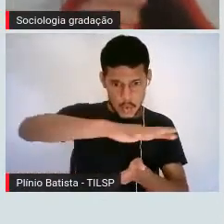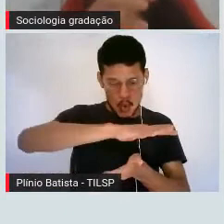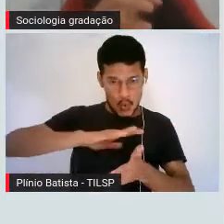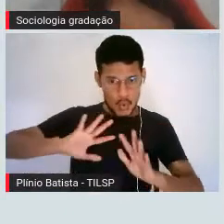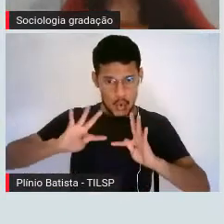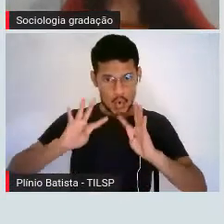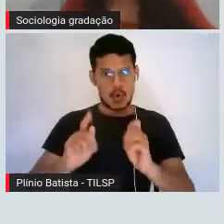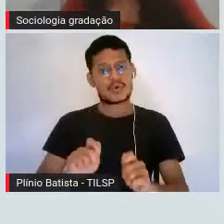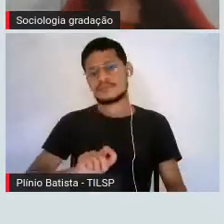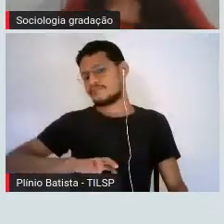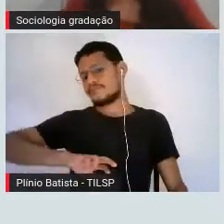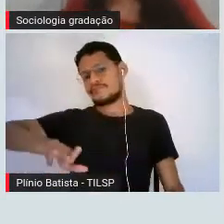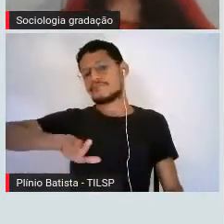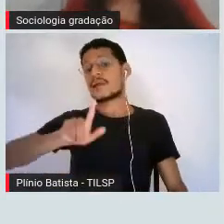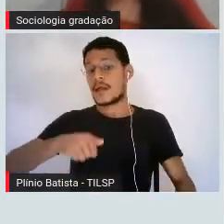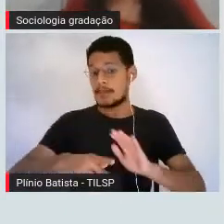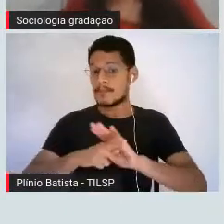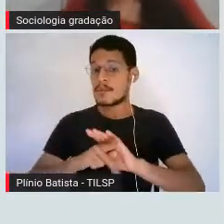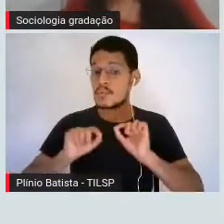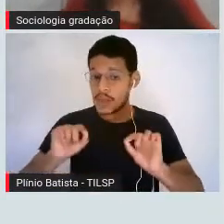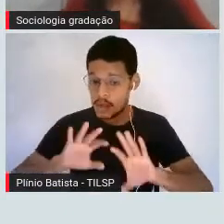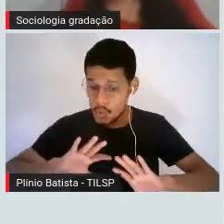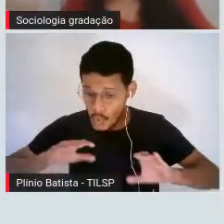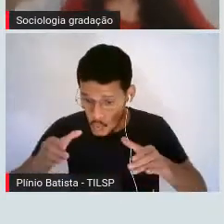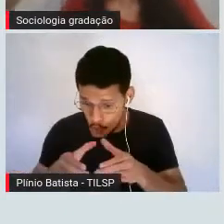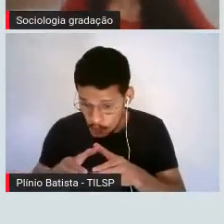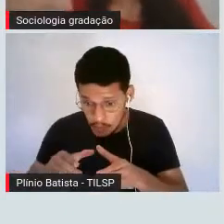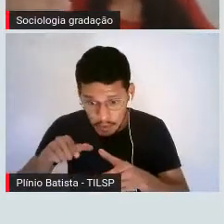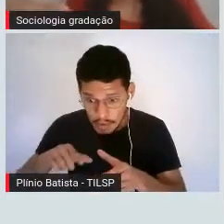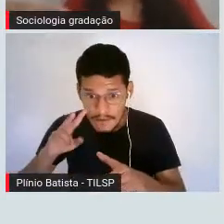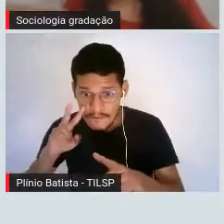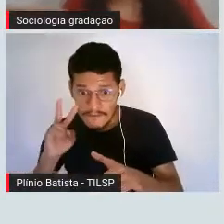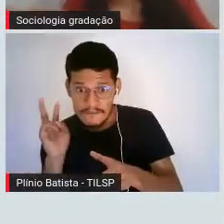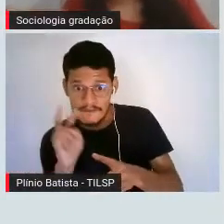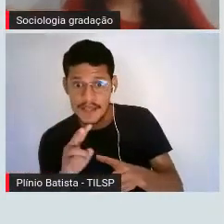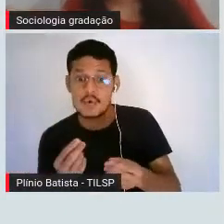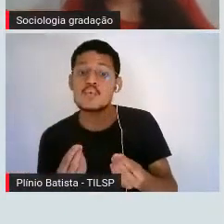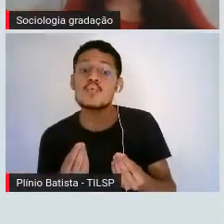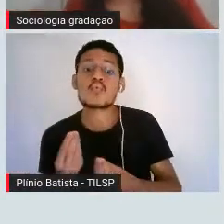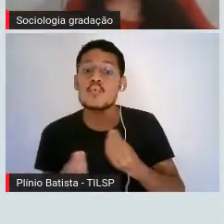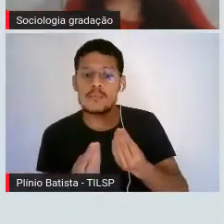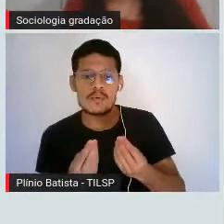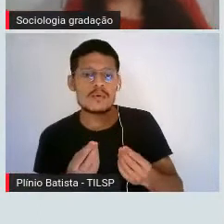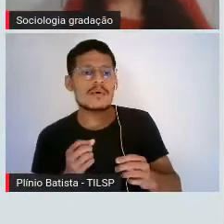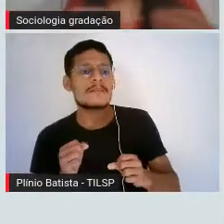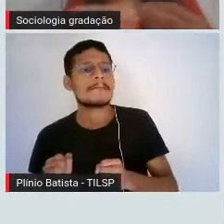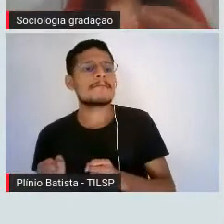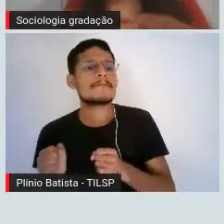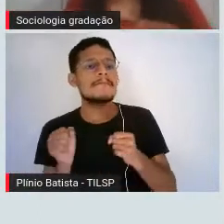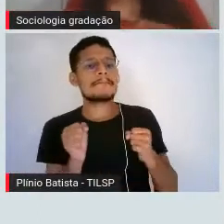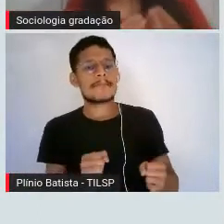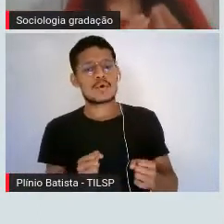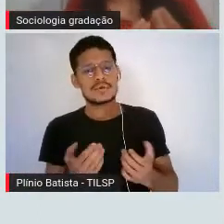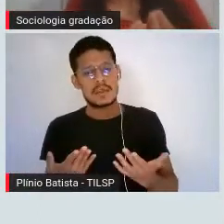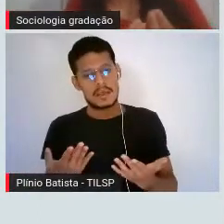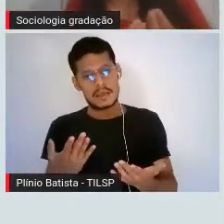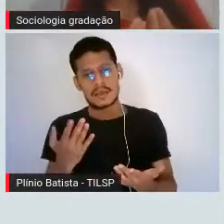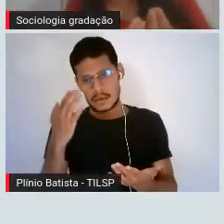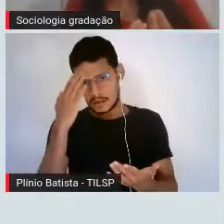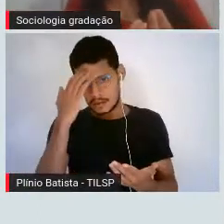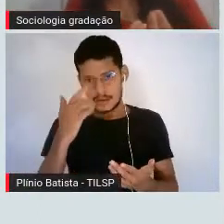que é de uma classe que também ela está visando o poder. Então, não é uma